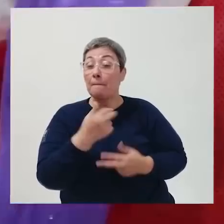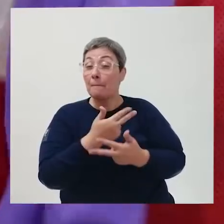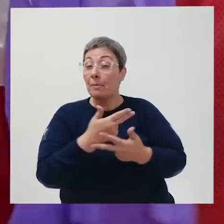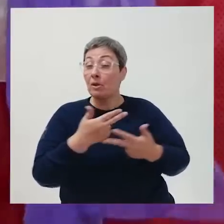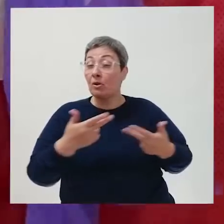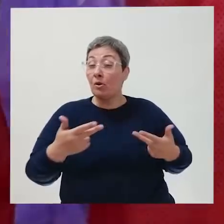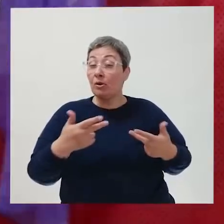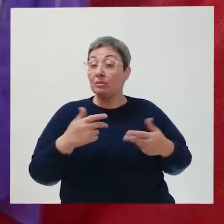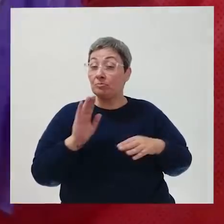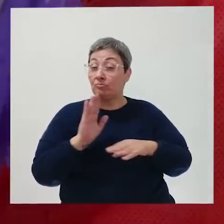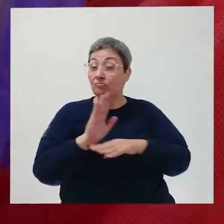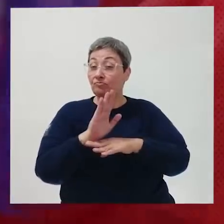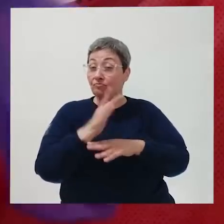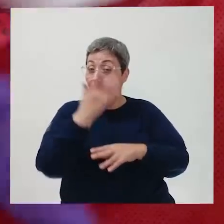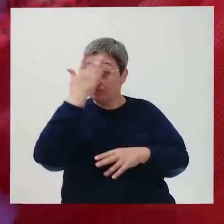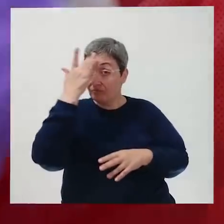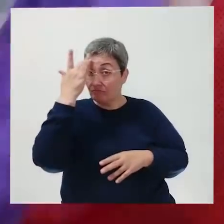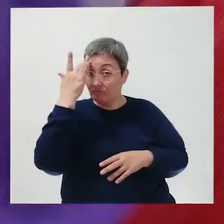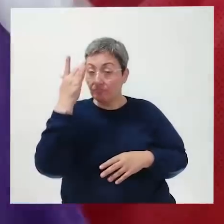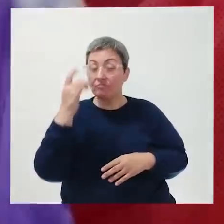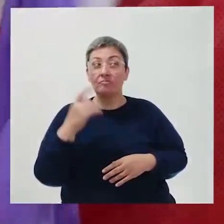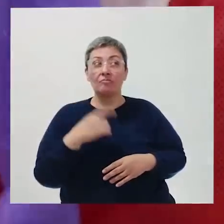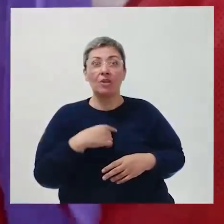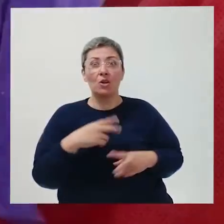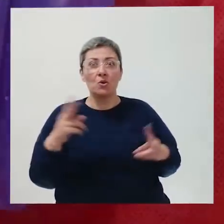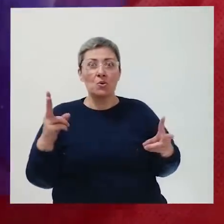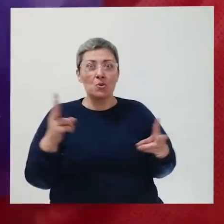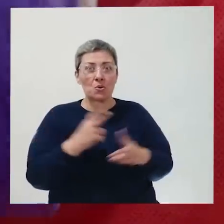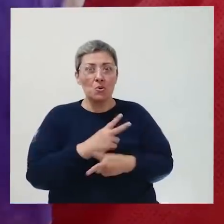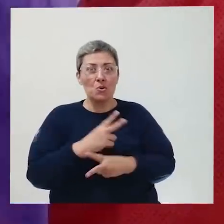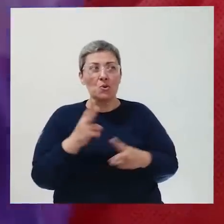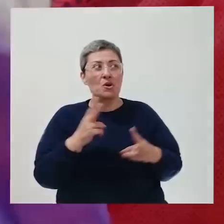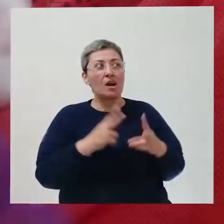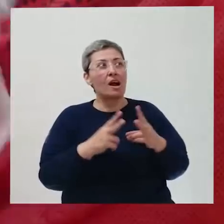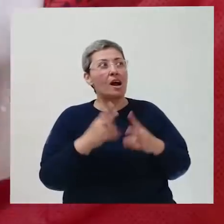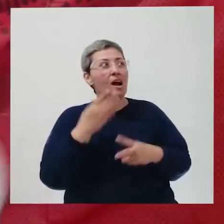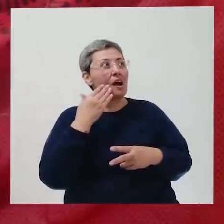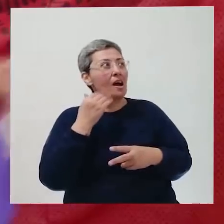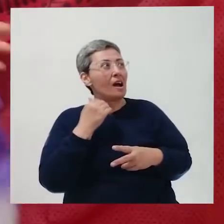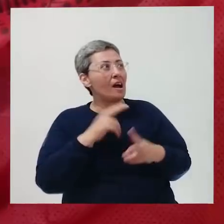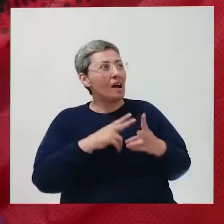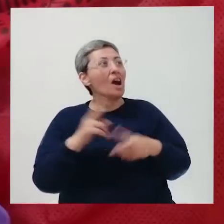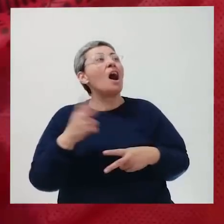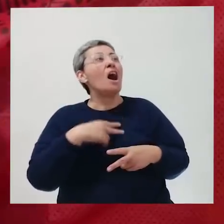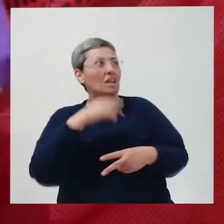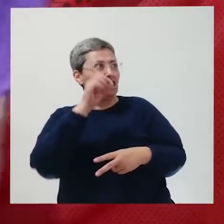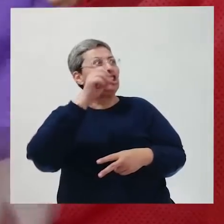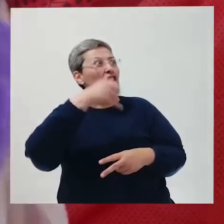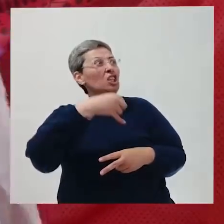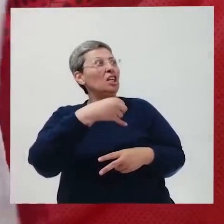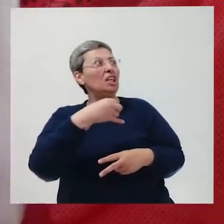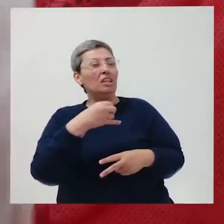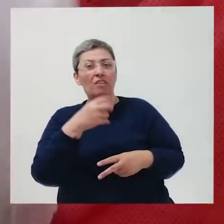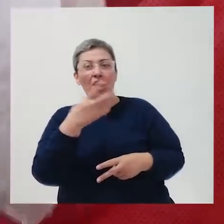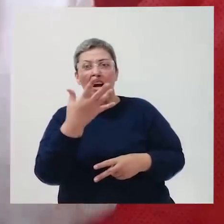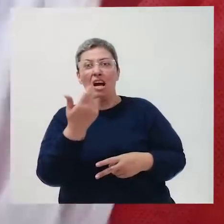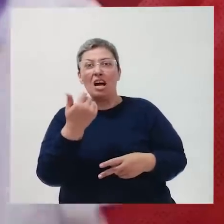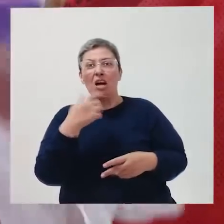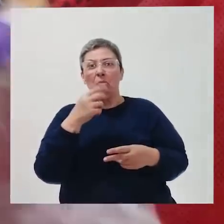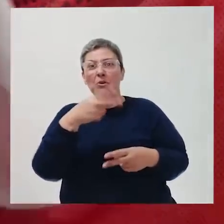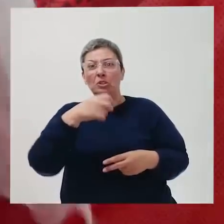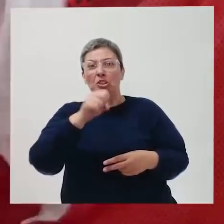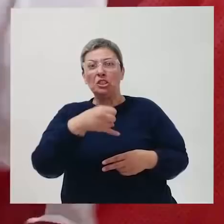pelas pessoas? Ai, quando o vento ouviu aquilo, o vento disse: sim,